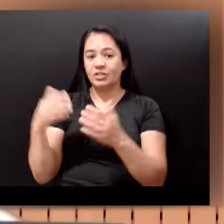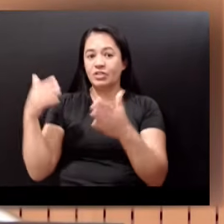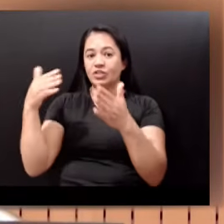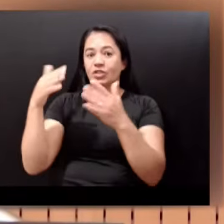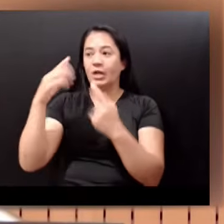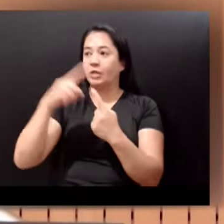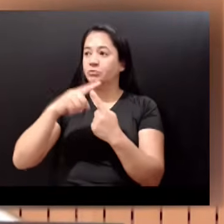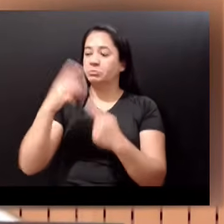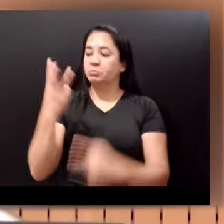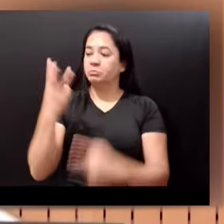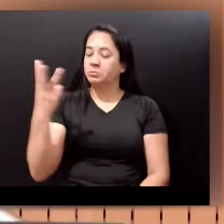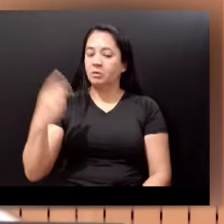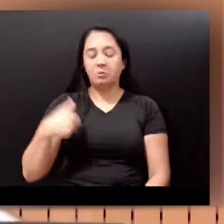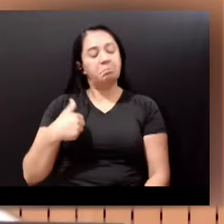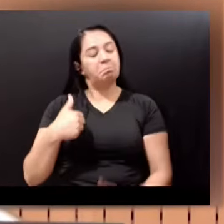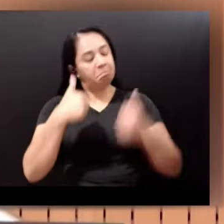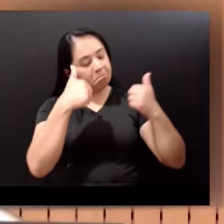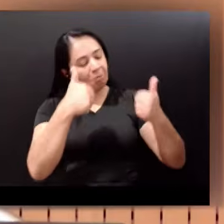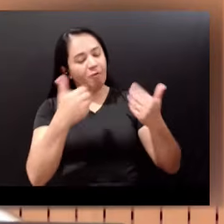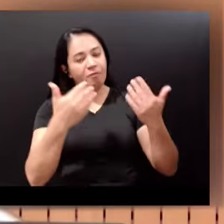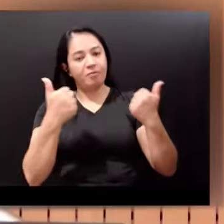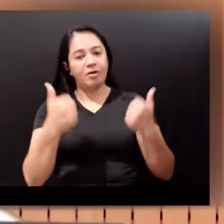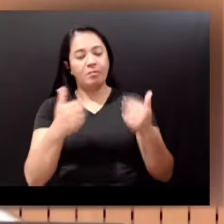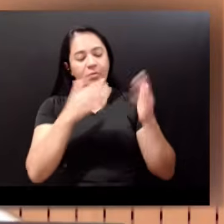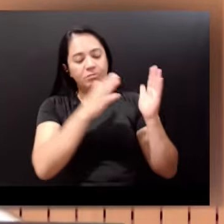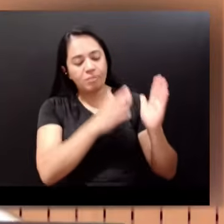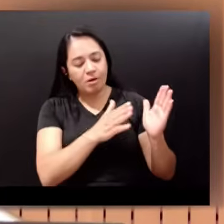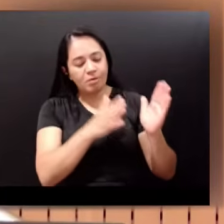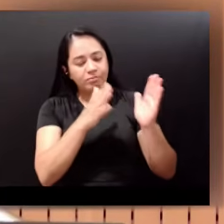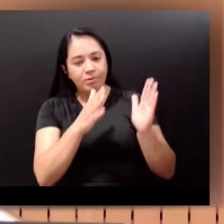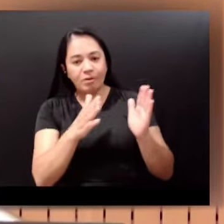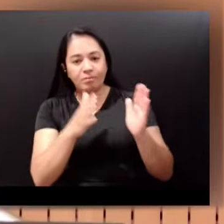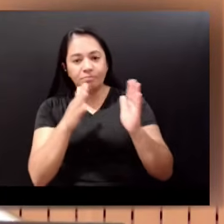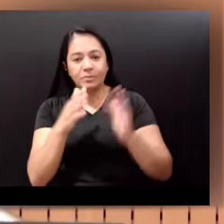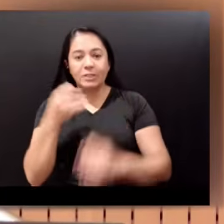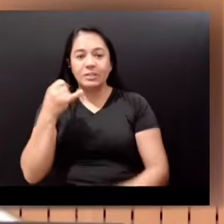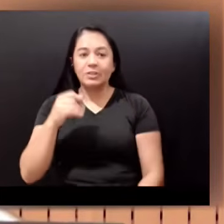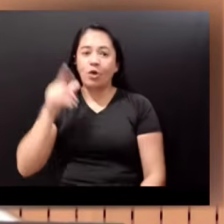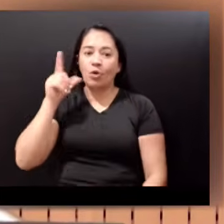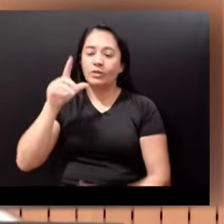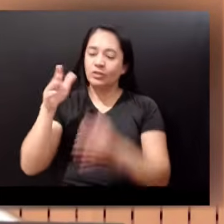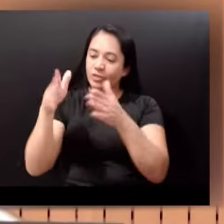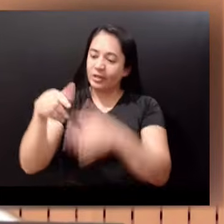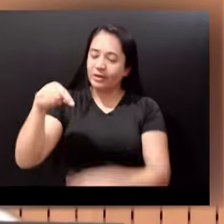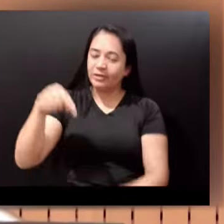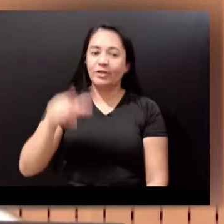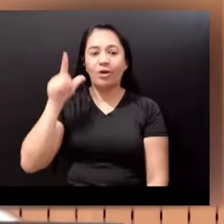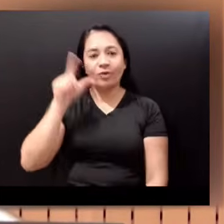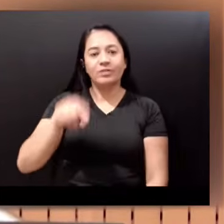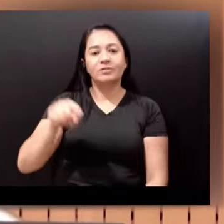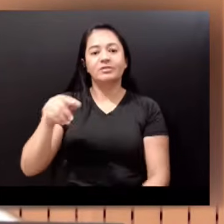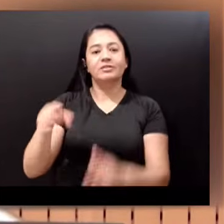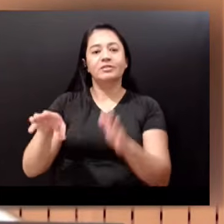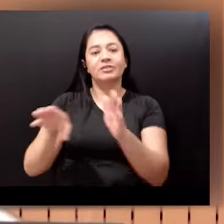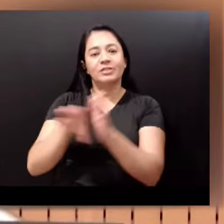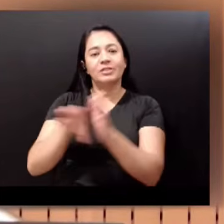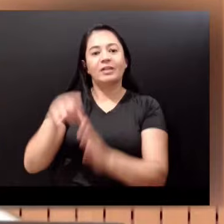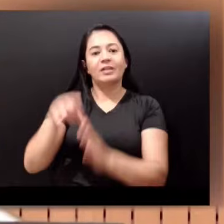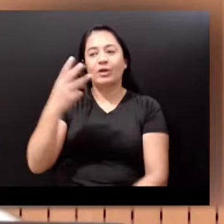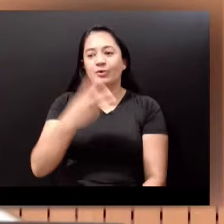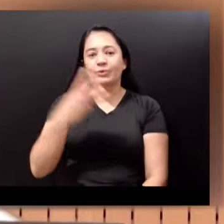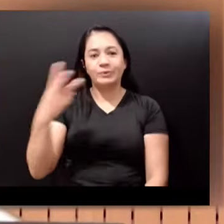né? Vamos etapa por etapa. Se eu conseguir chegar aqui, eu consigo chegar também no 33. E quão bonito